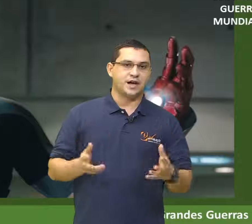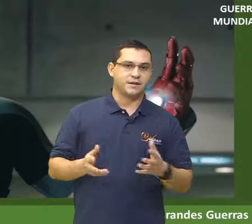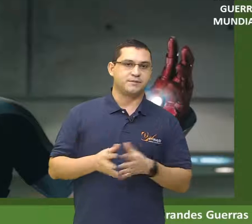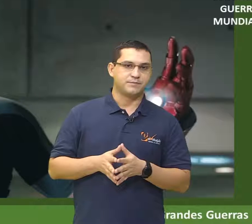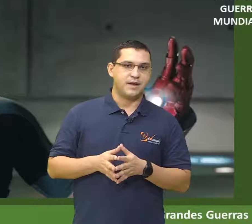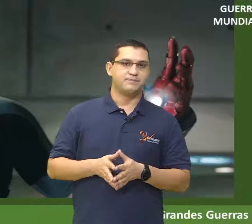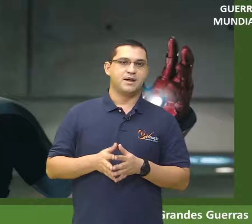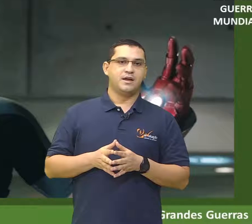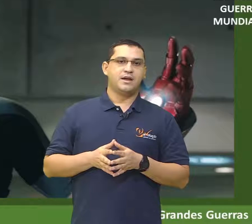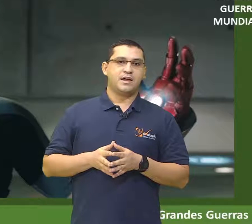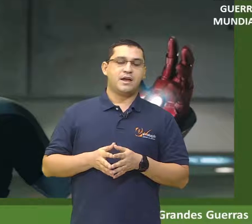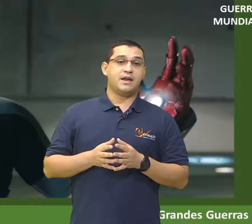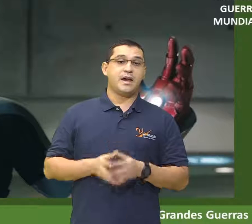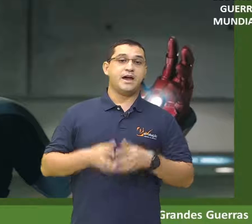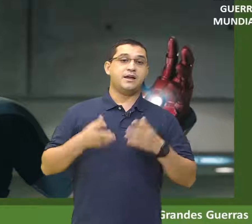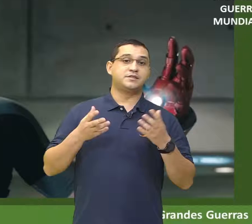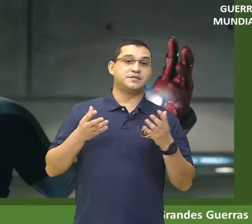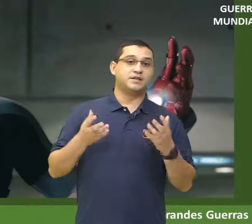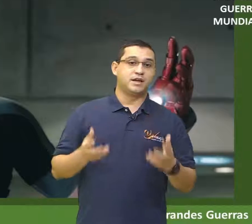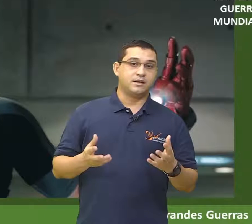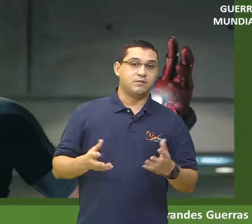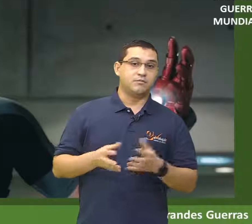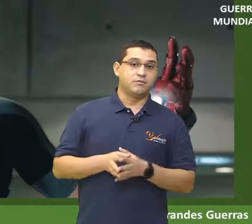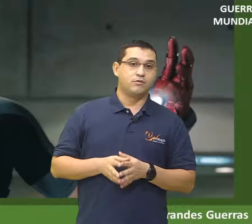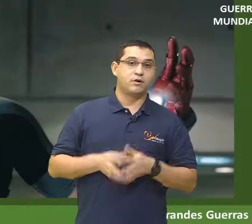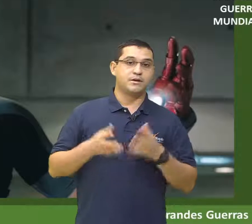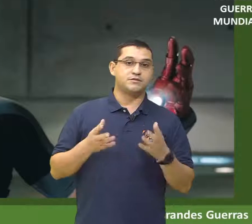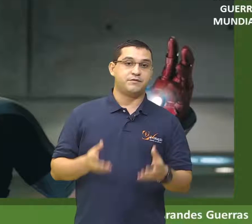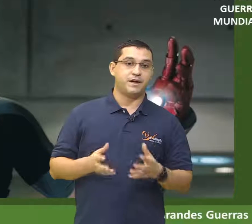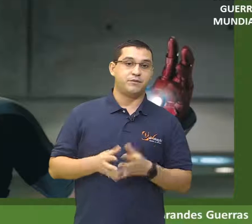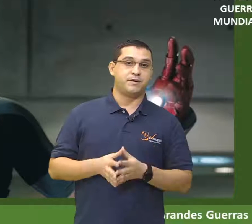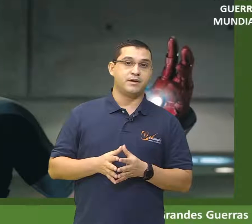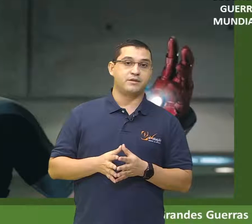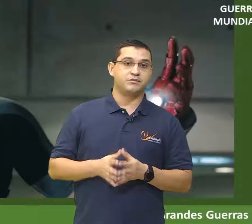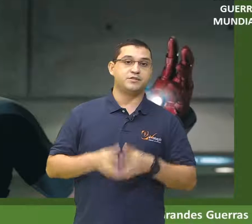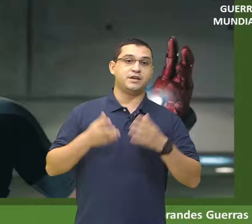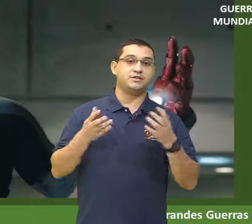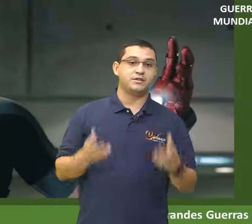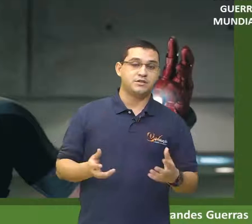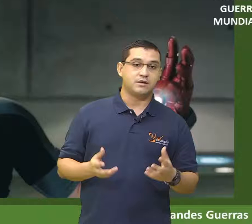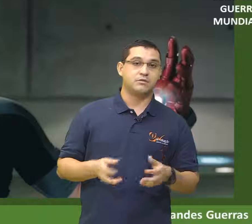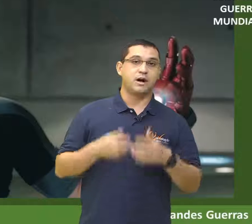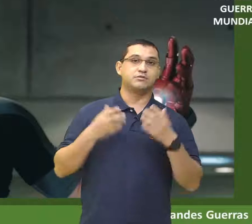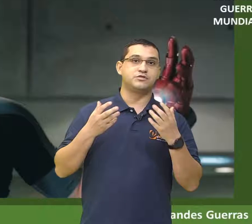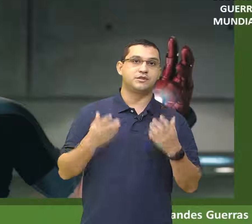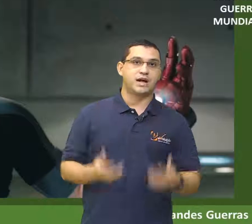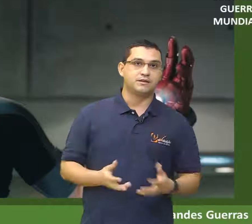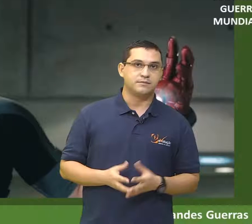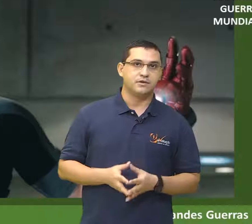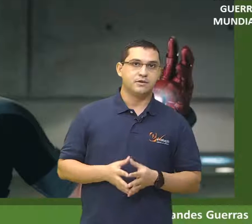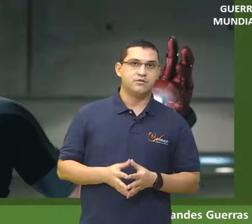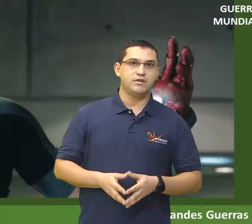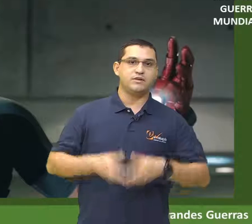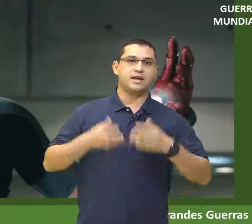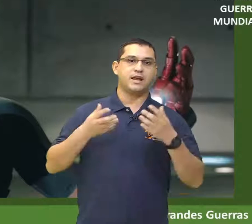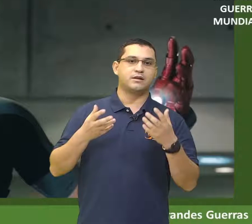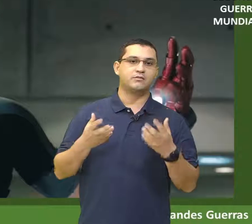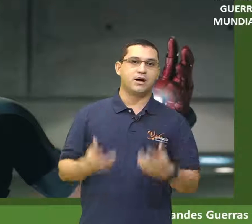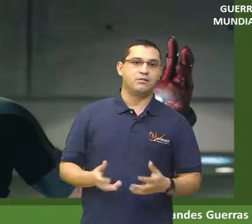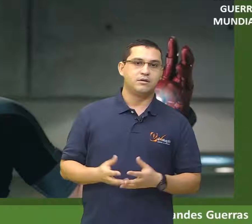Tony Stark, né? Quem é esse cidadão, o Homem de Ferro? Primeiro, um cientista, um autodidata e